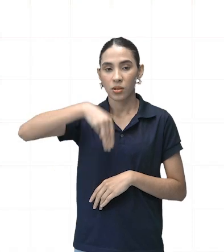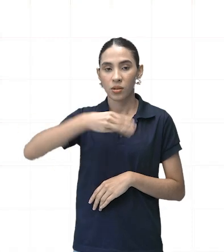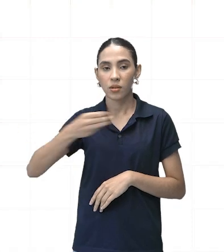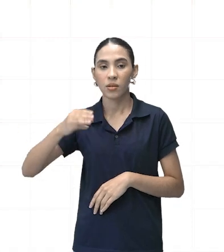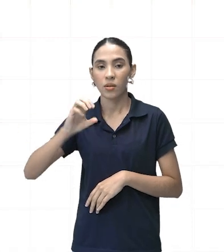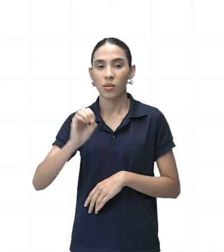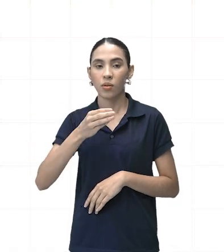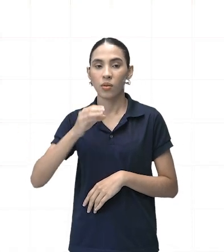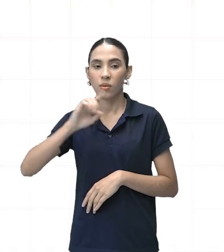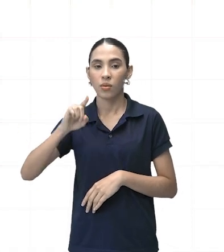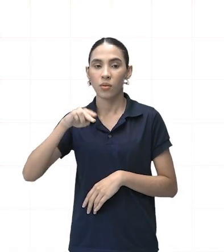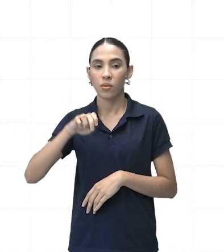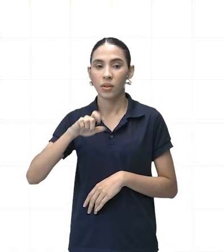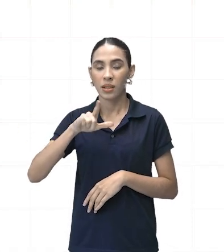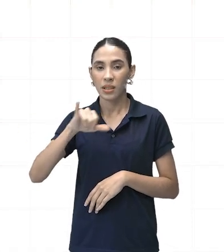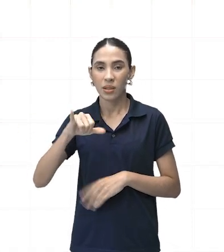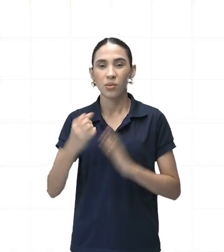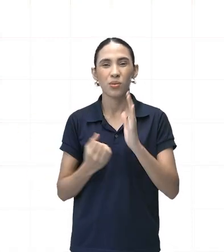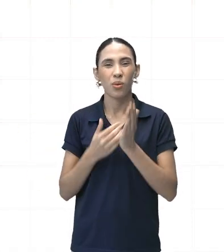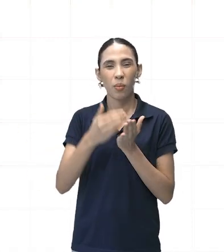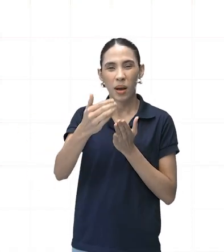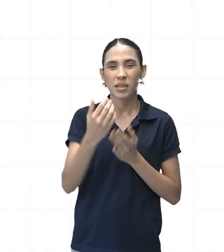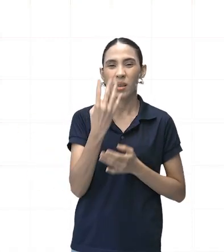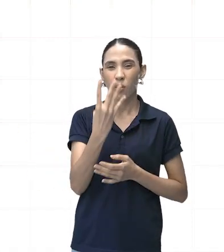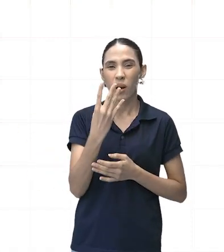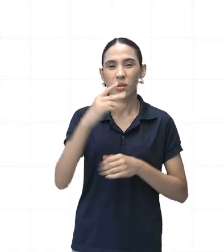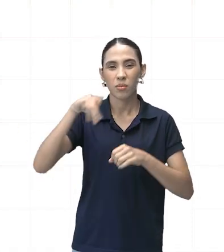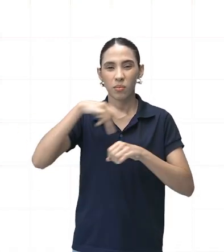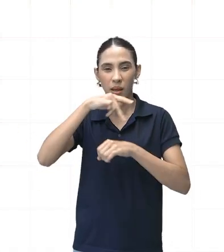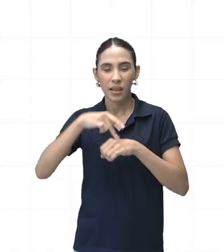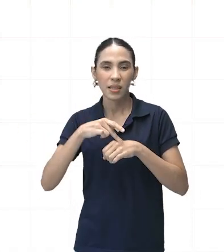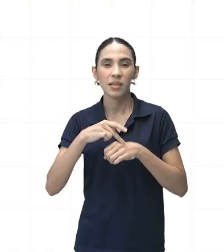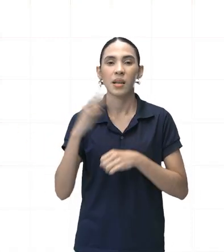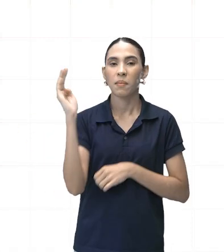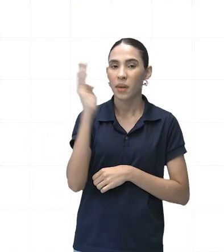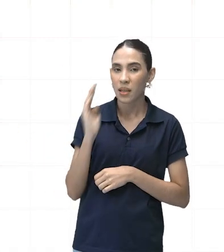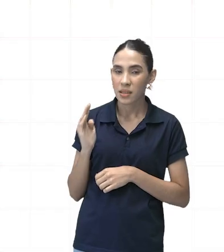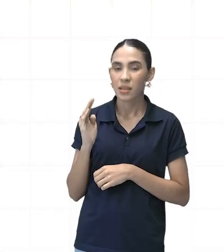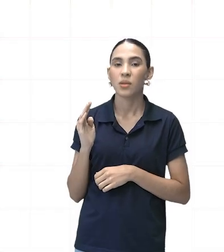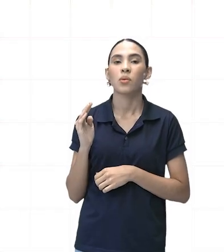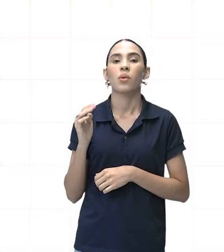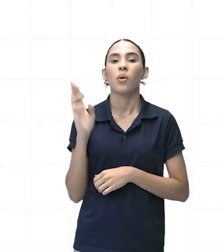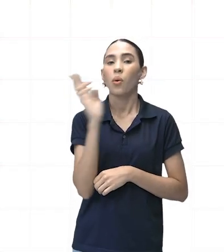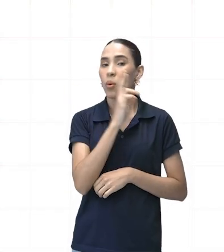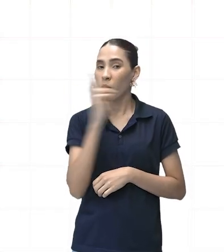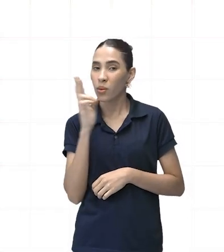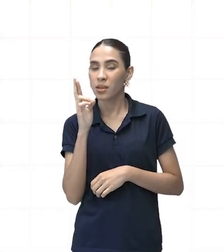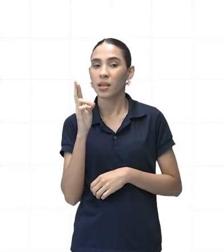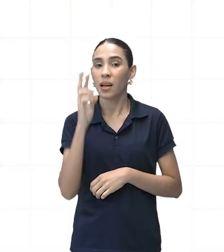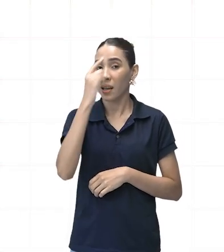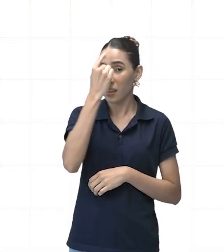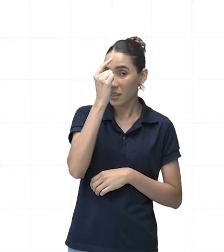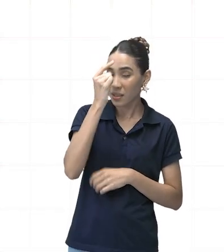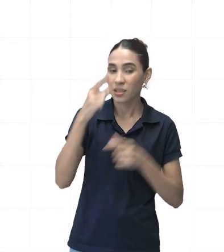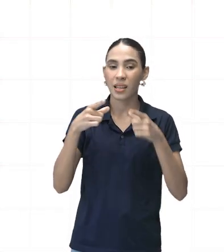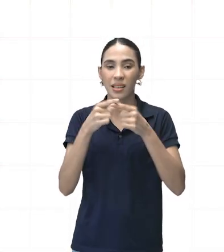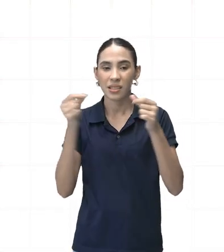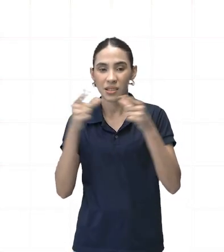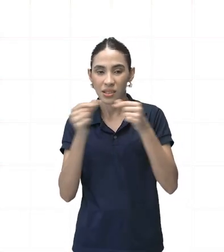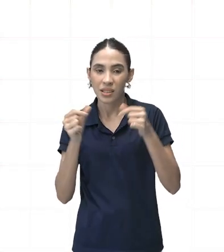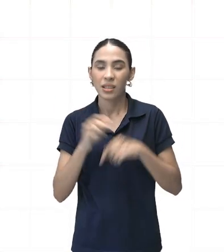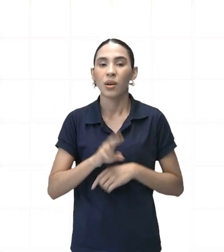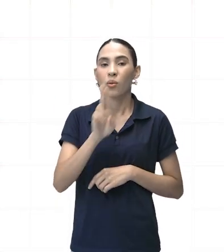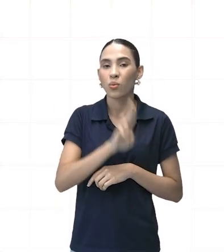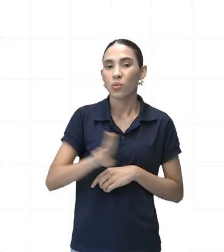BRIC. Tudo se inicia com 4 países: Brasil, Rússia, Índia e China, que acabou utilizando as iniciais desses